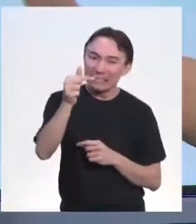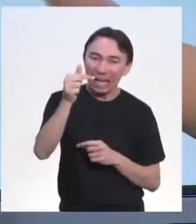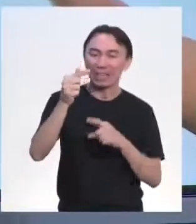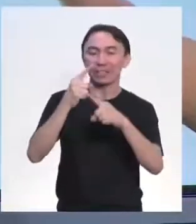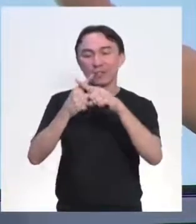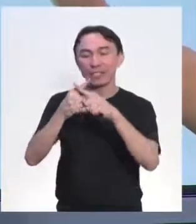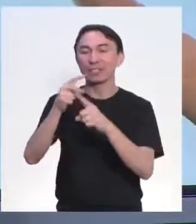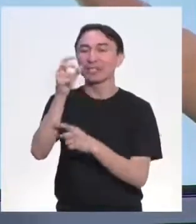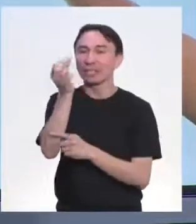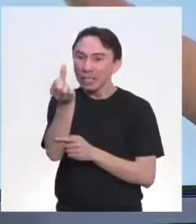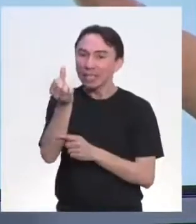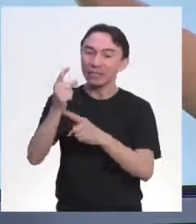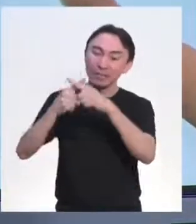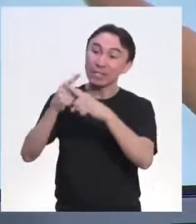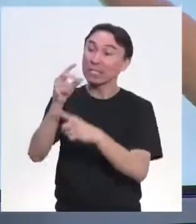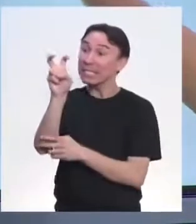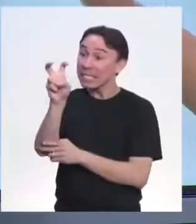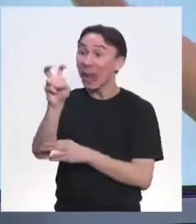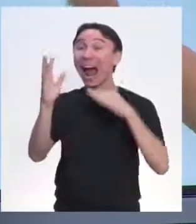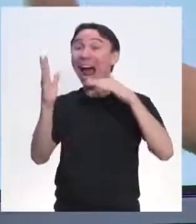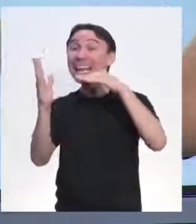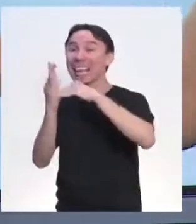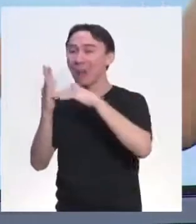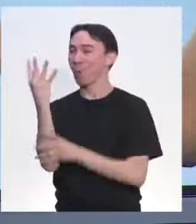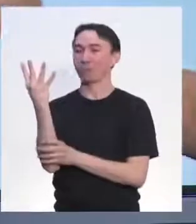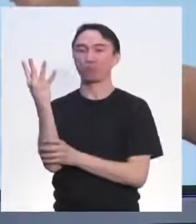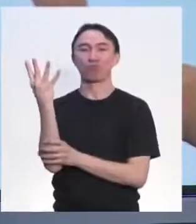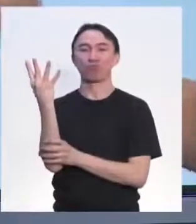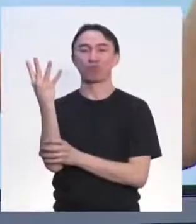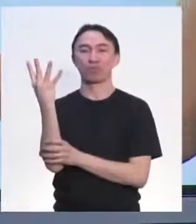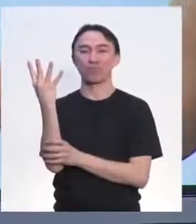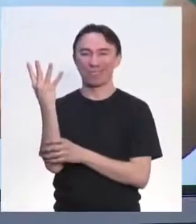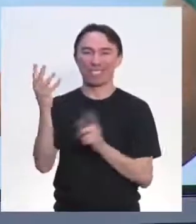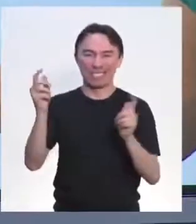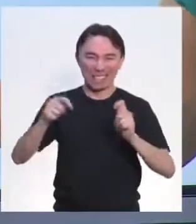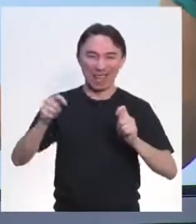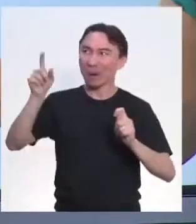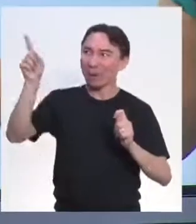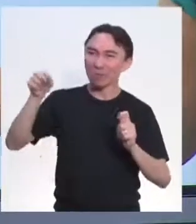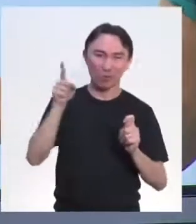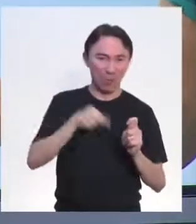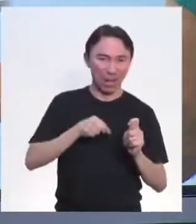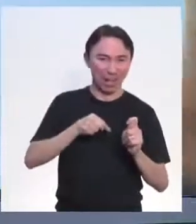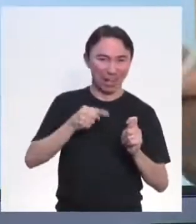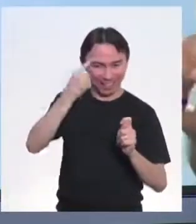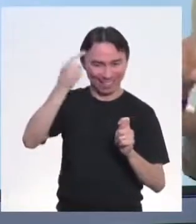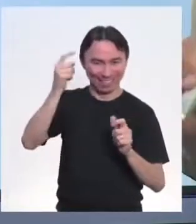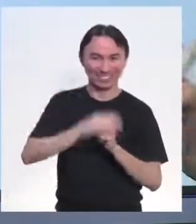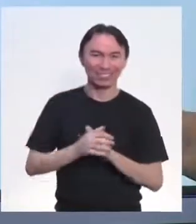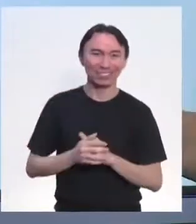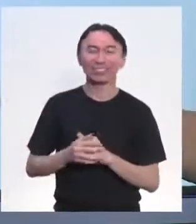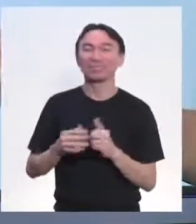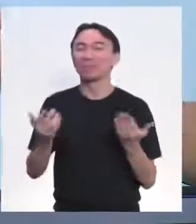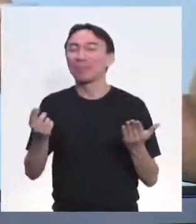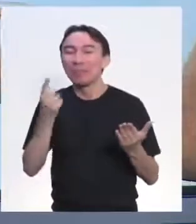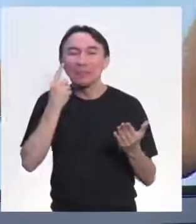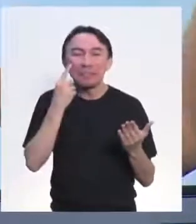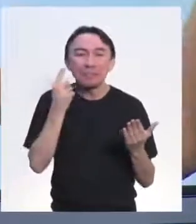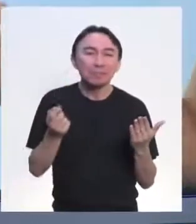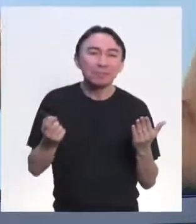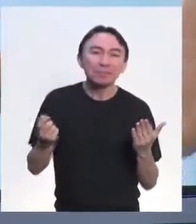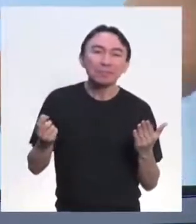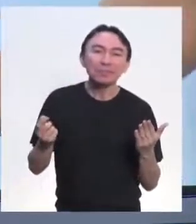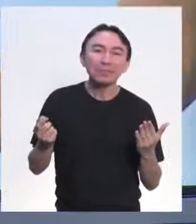vezes 6 vezes 5 até o 4. Porque aí eu posso simplificar com este 4 fatorial de